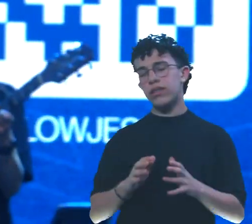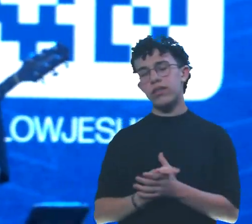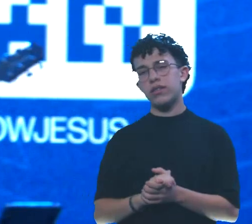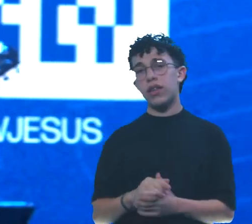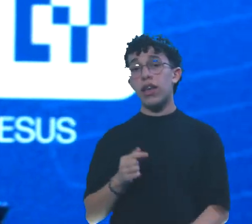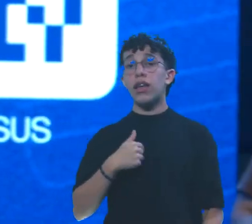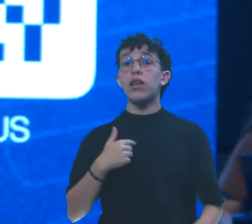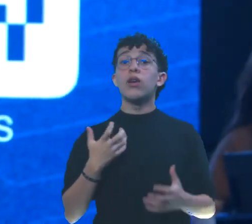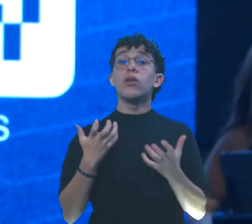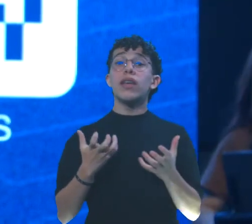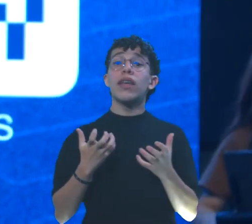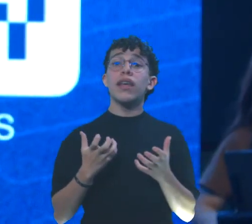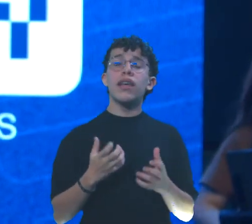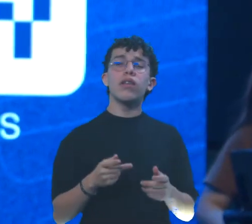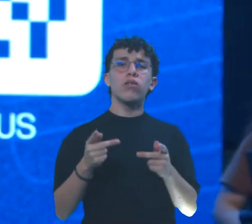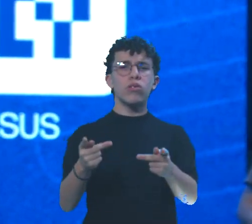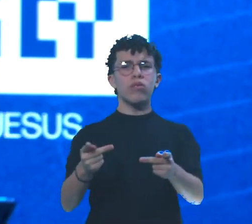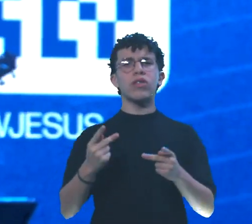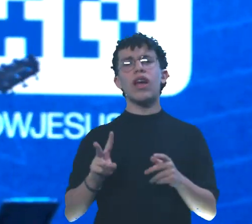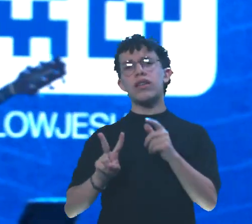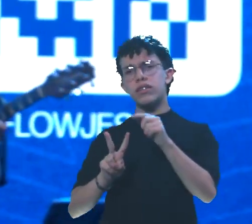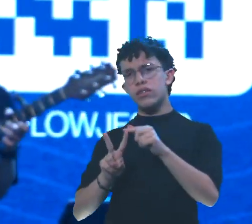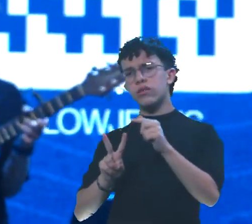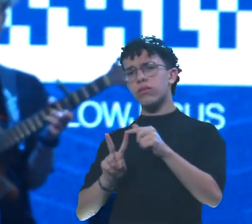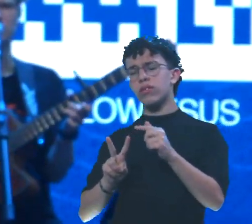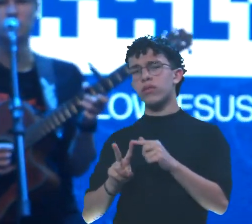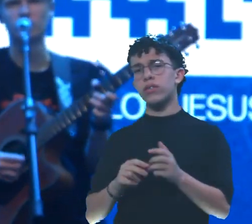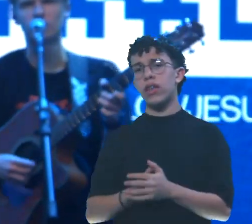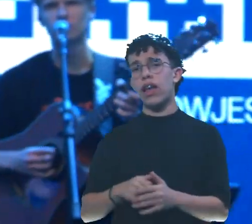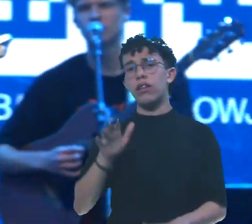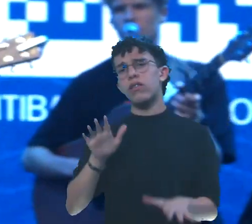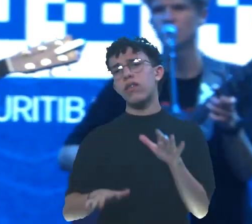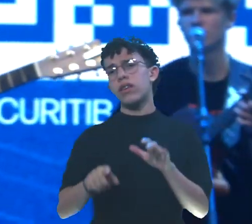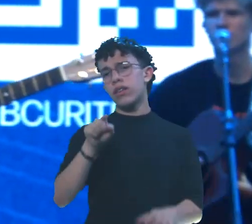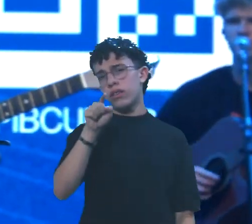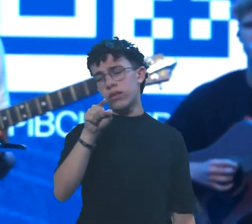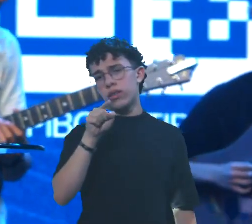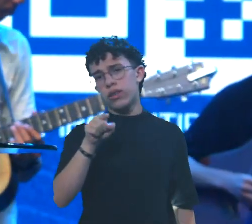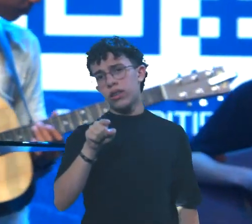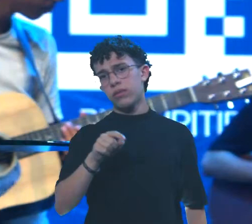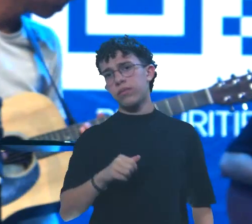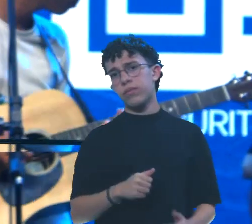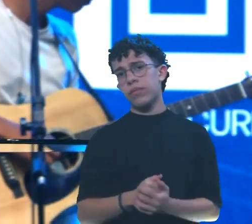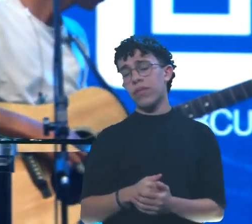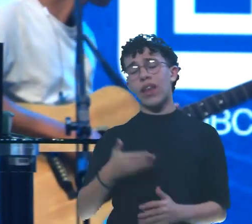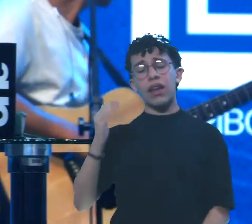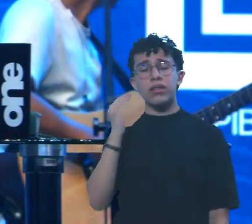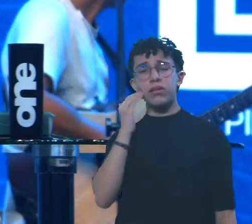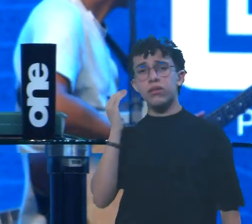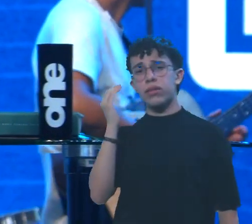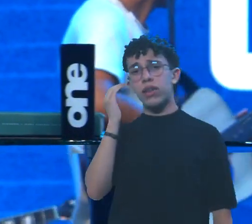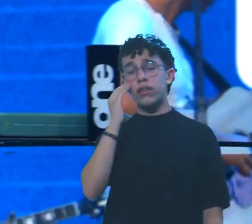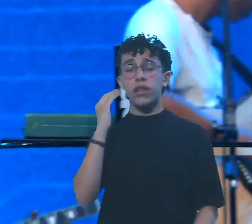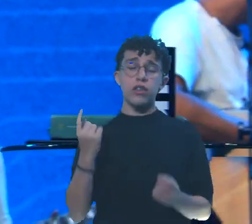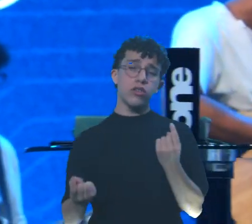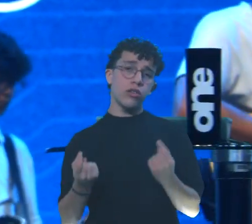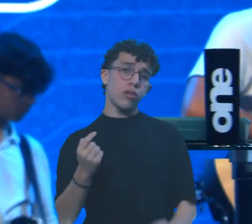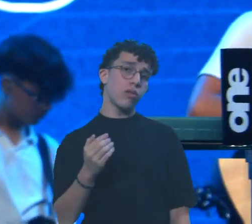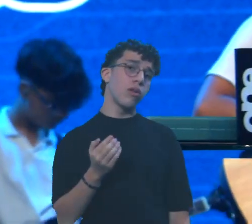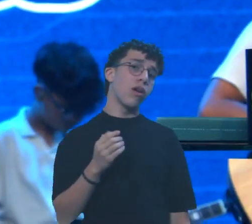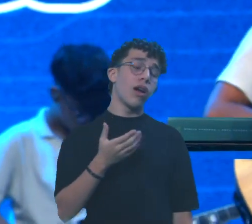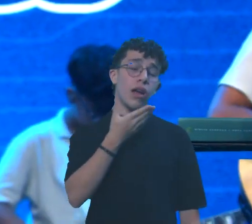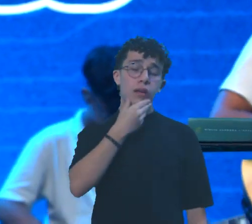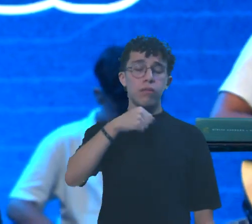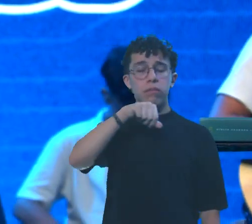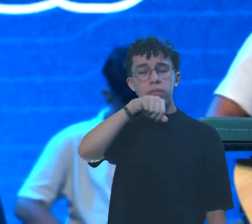te fazer agora um segundo convite. Talvez você está aqui e você é um adolescente, ou você é pai de